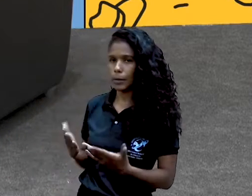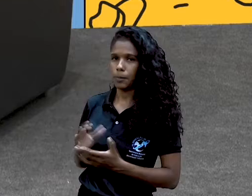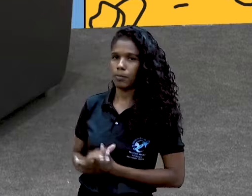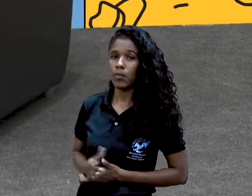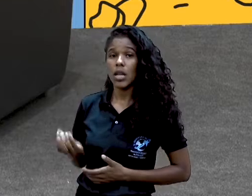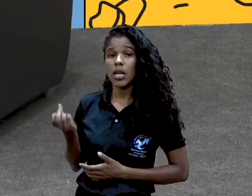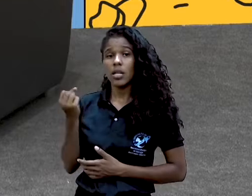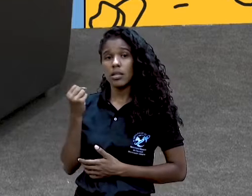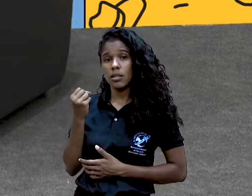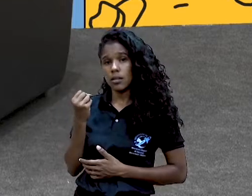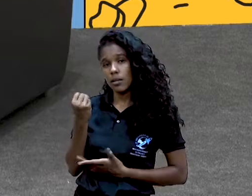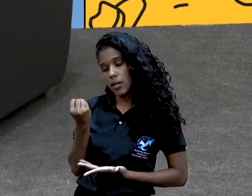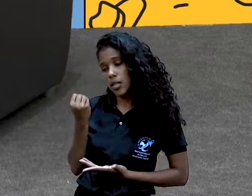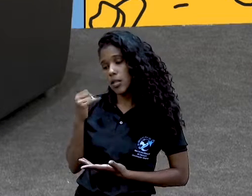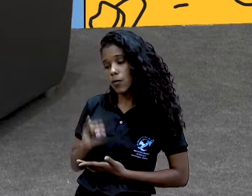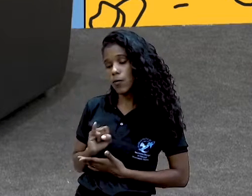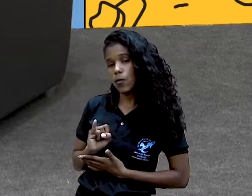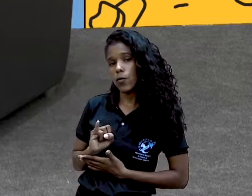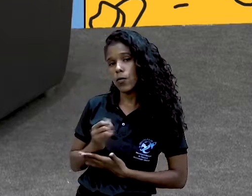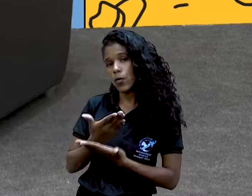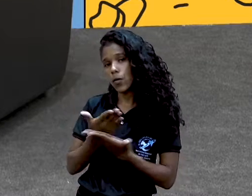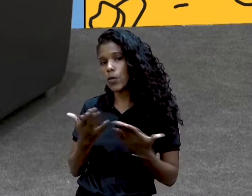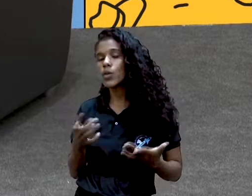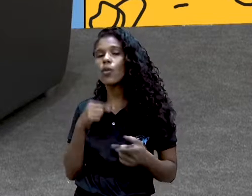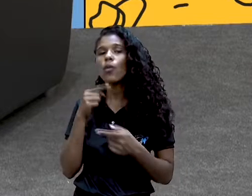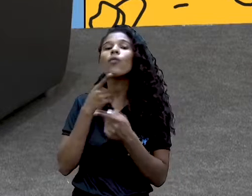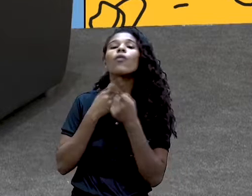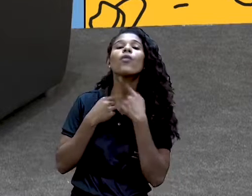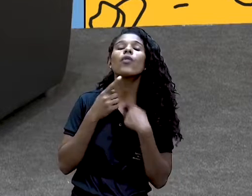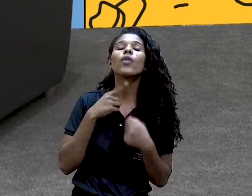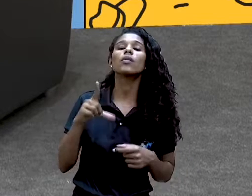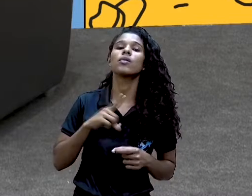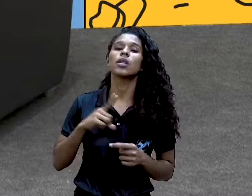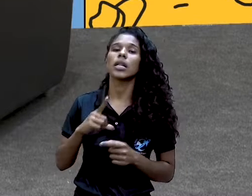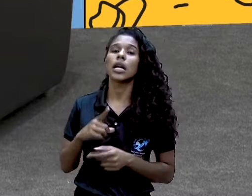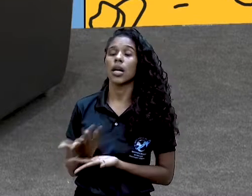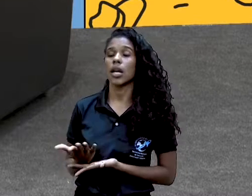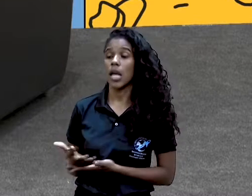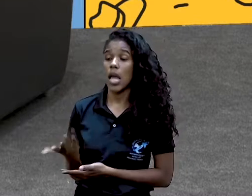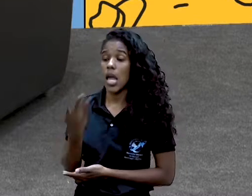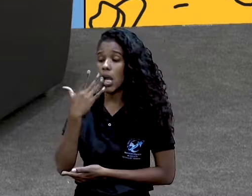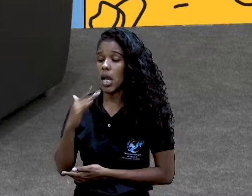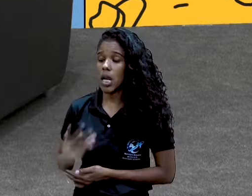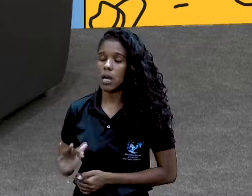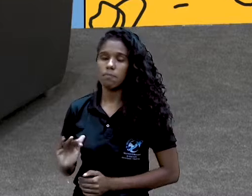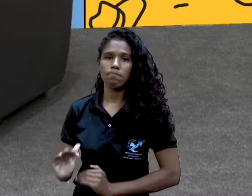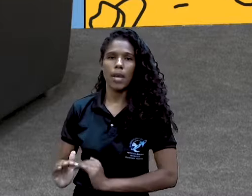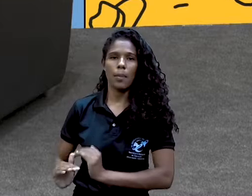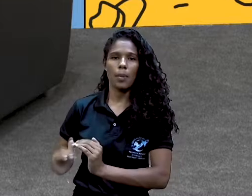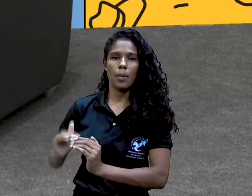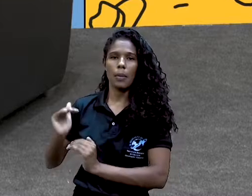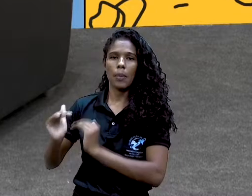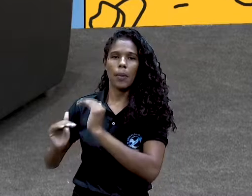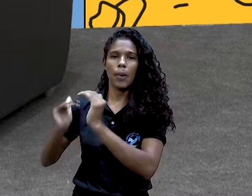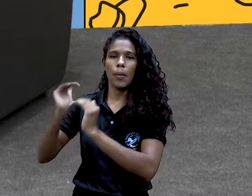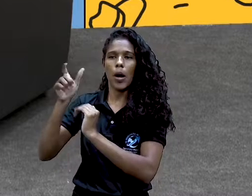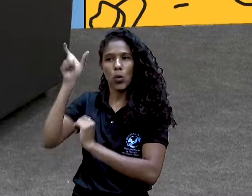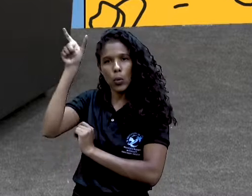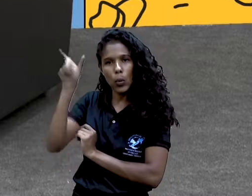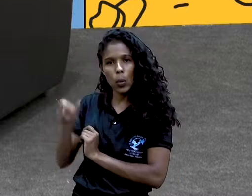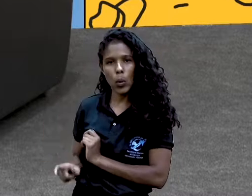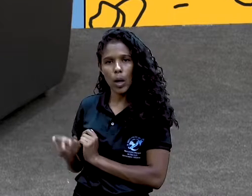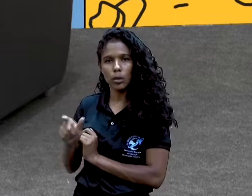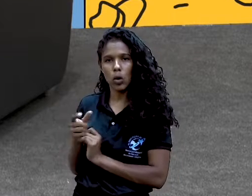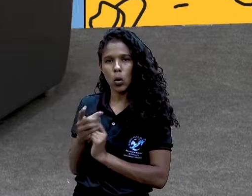adulto seja uma pessoa empreendedora, você tem que começar desde cedo. Existe uma ideia de achar que a